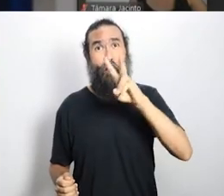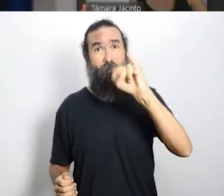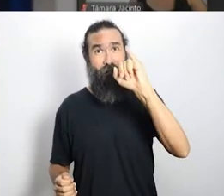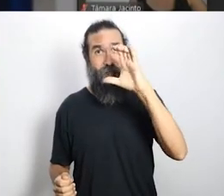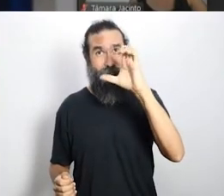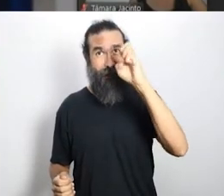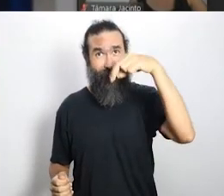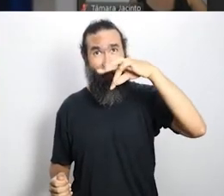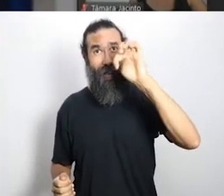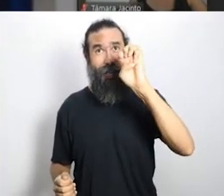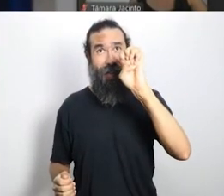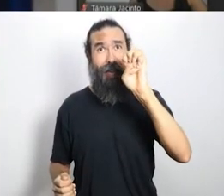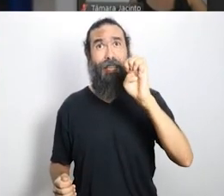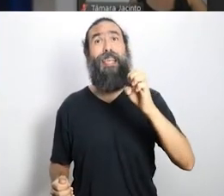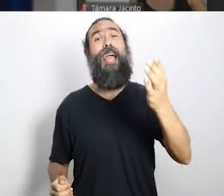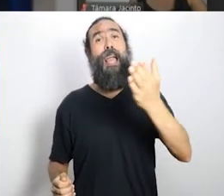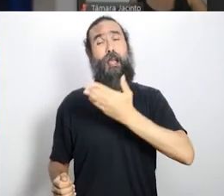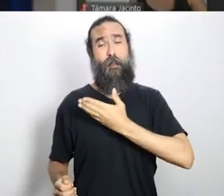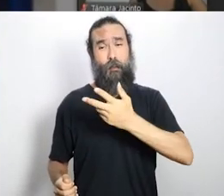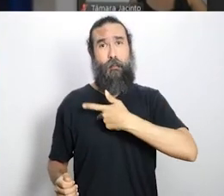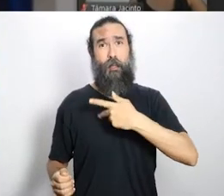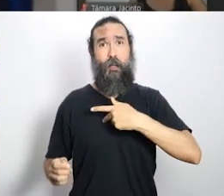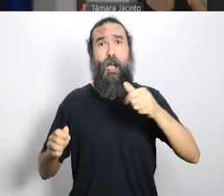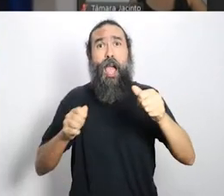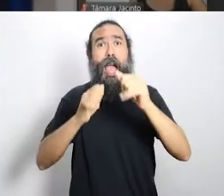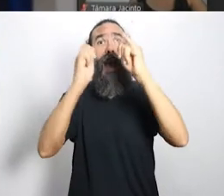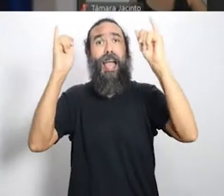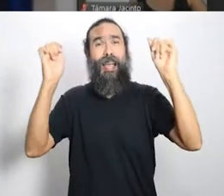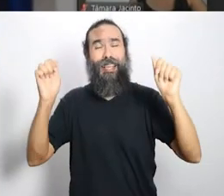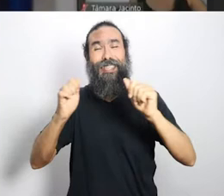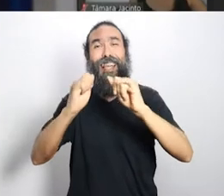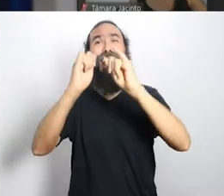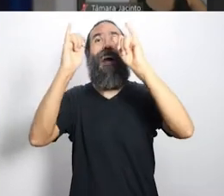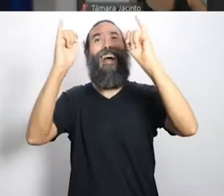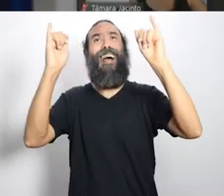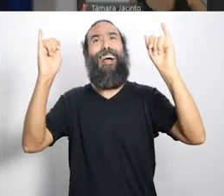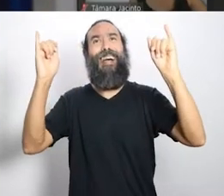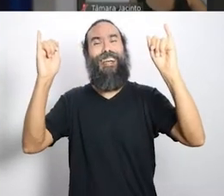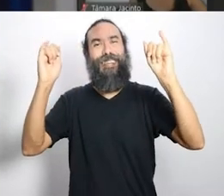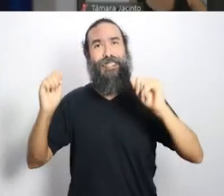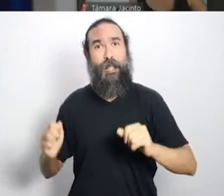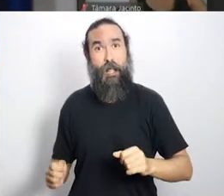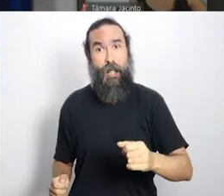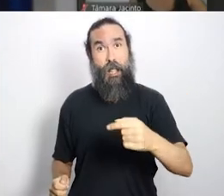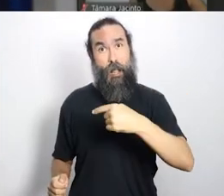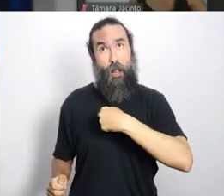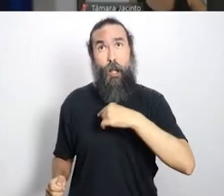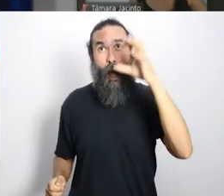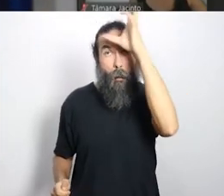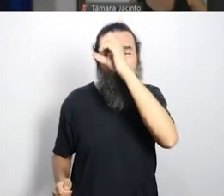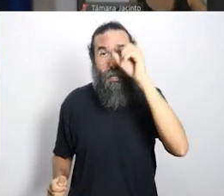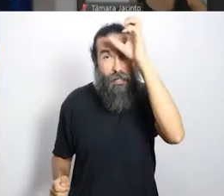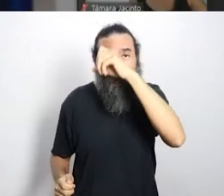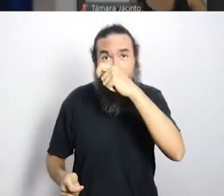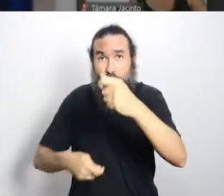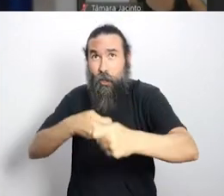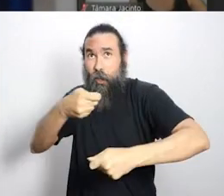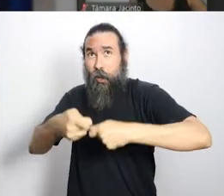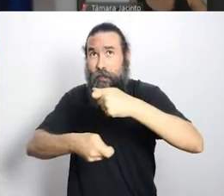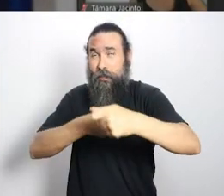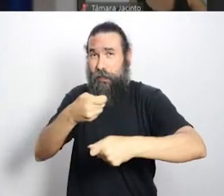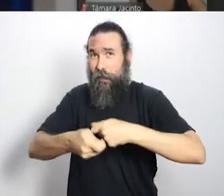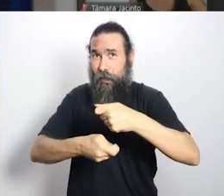quilarinho meu. Ai, ai, sou principiante,